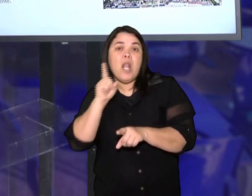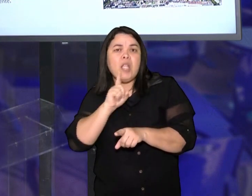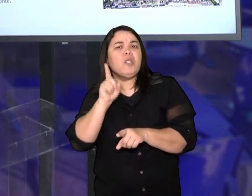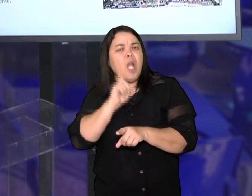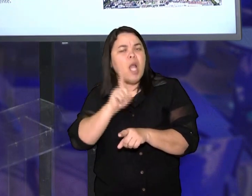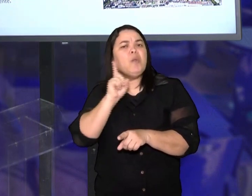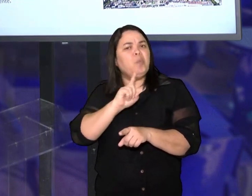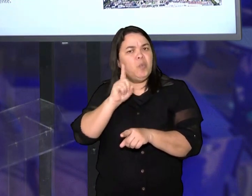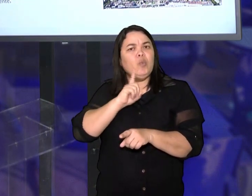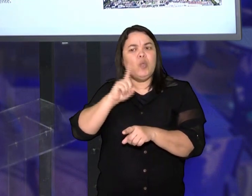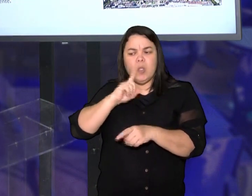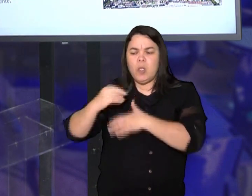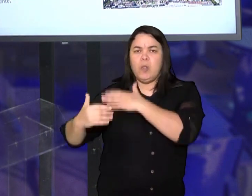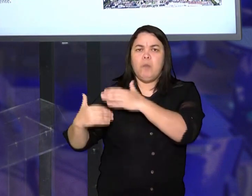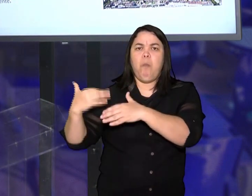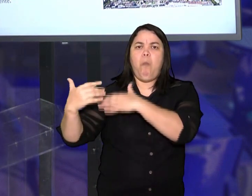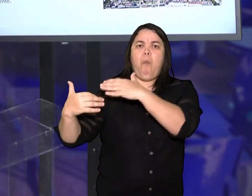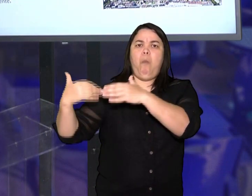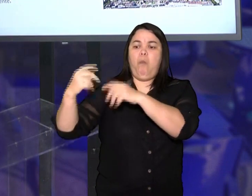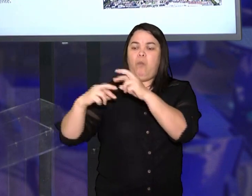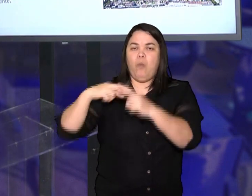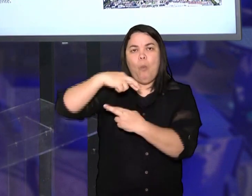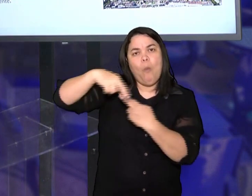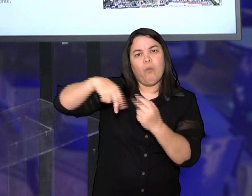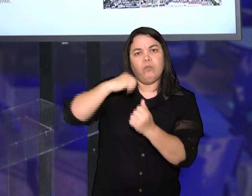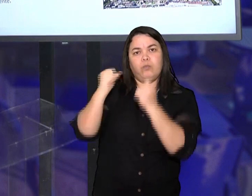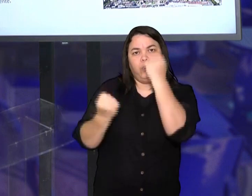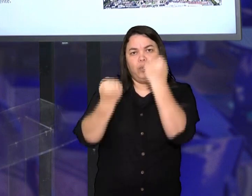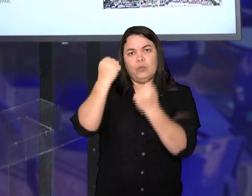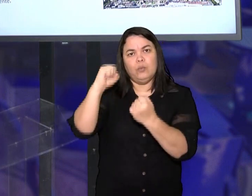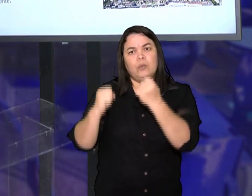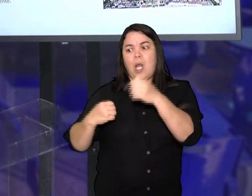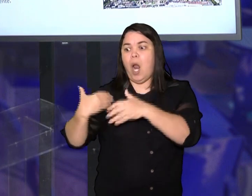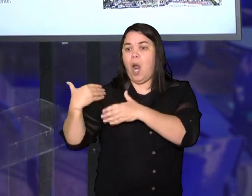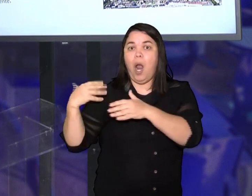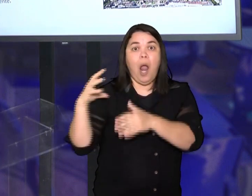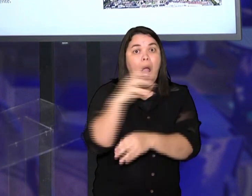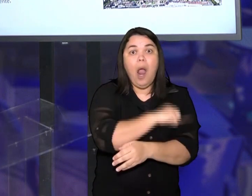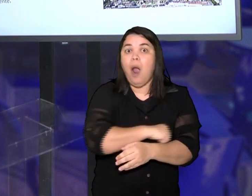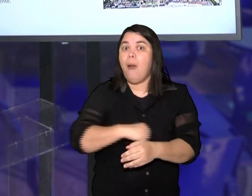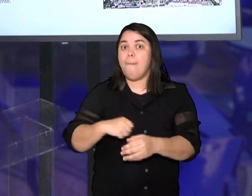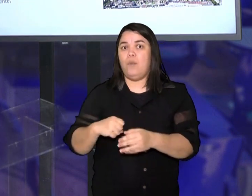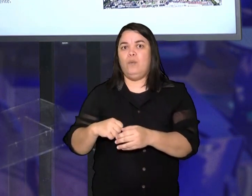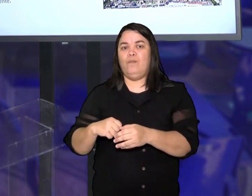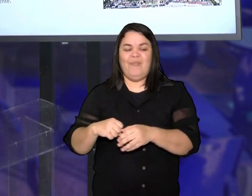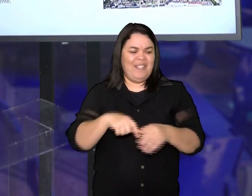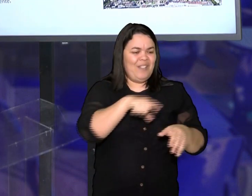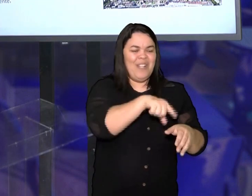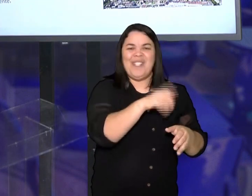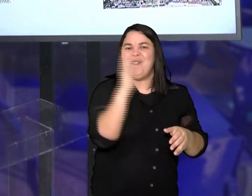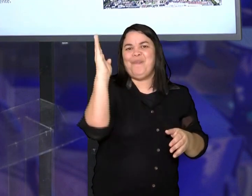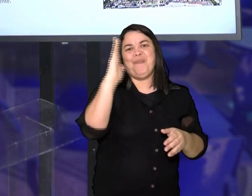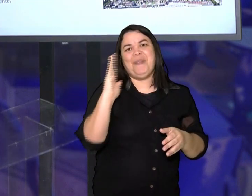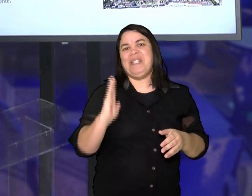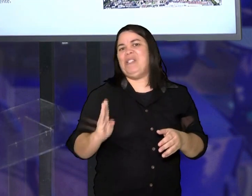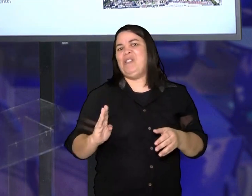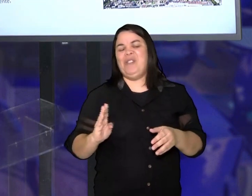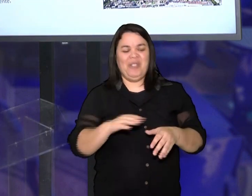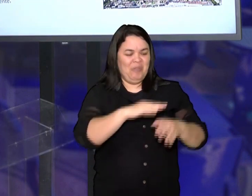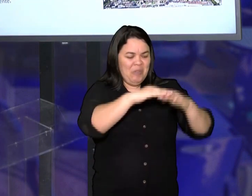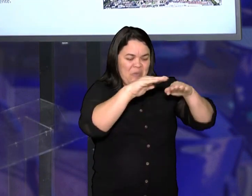Unidos, que também teve esse processo de revolução industrial mais rápido ou antes do que aconteceu aqui no Brasil e no